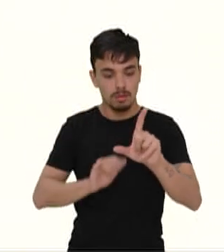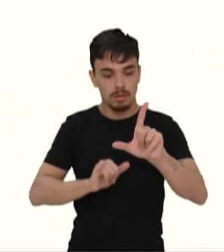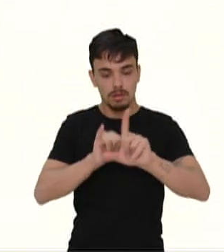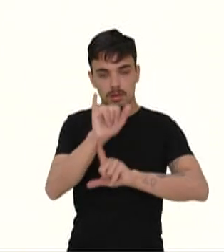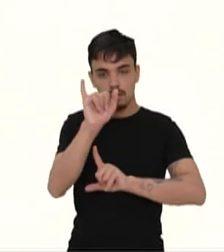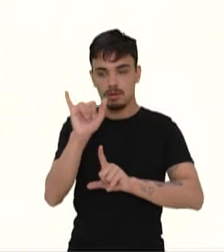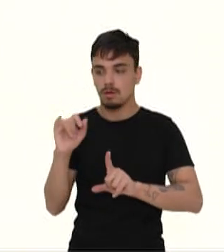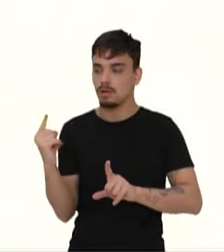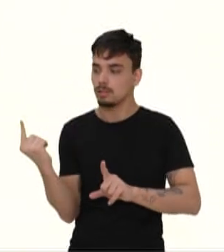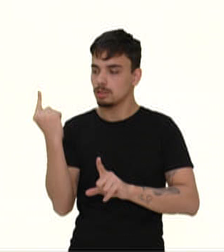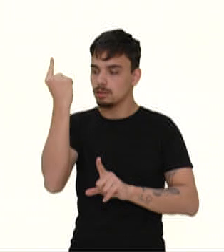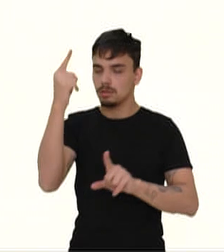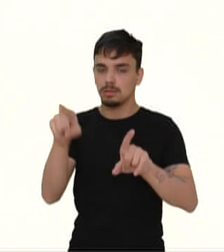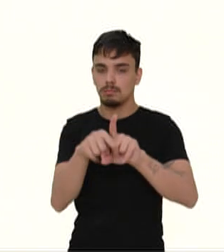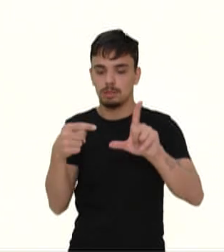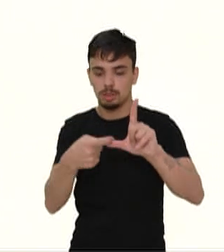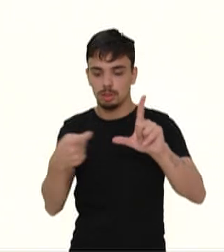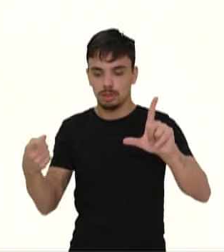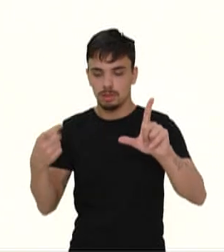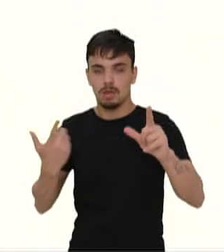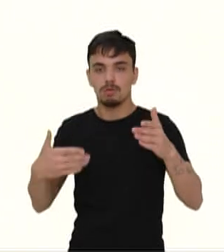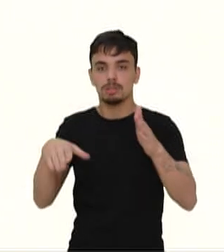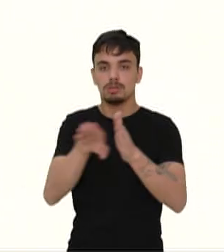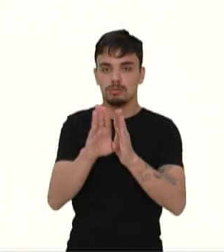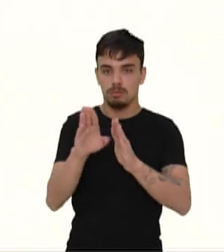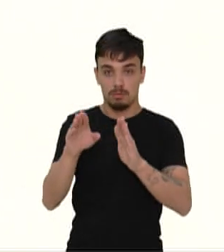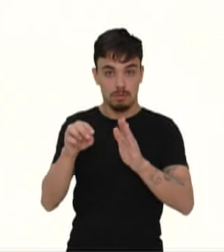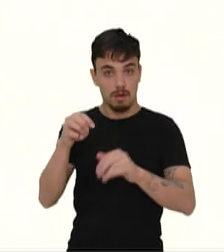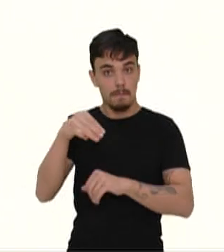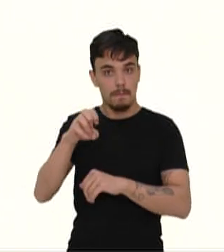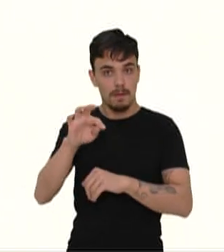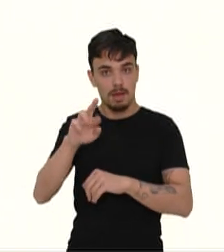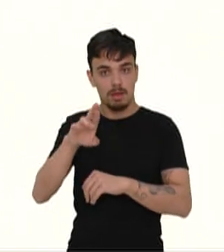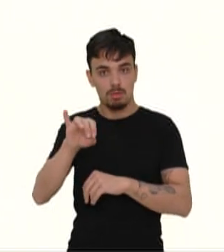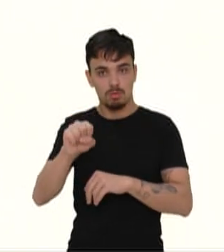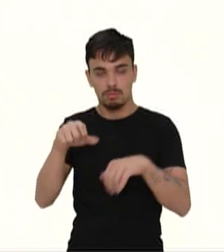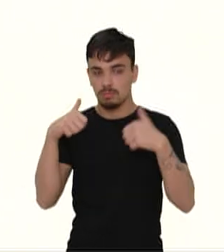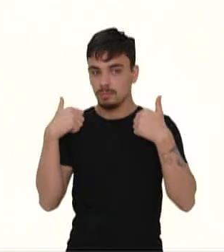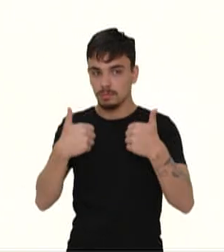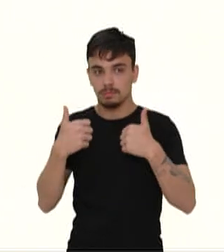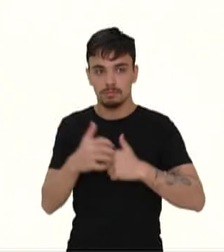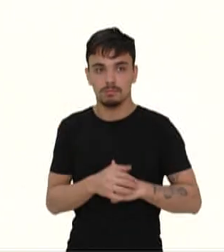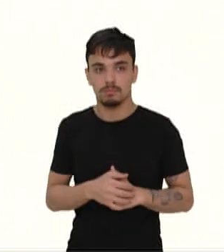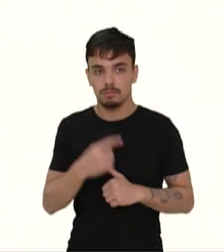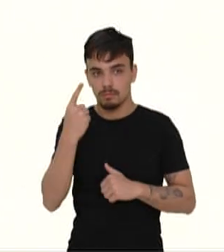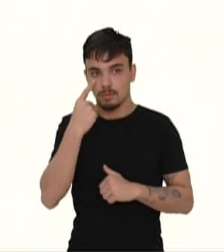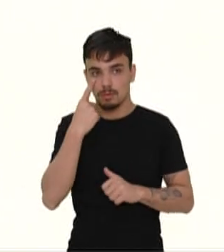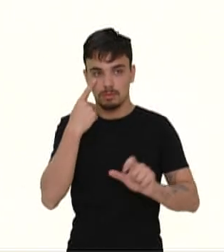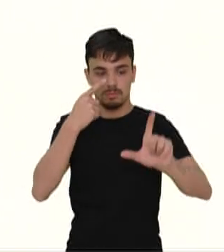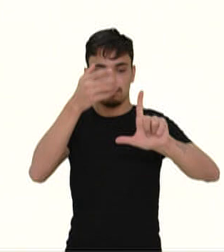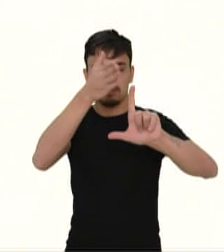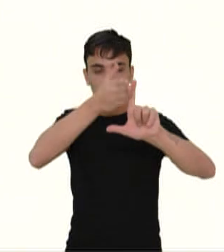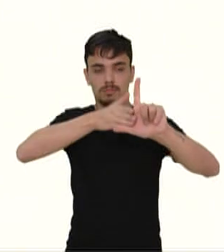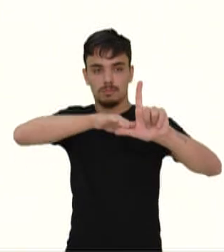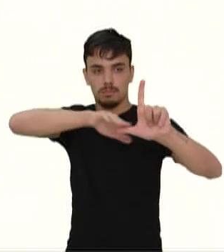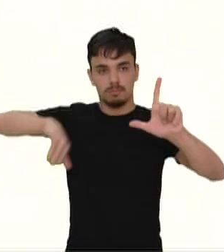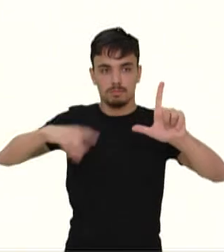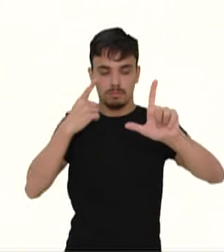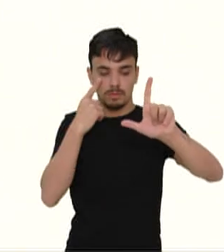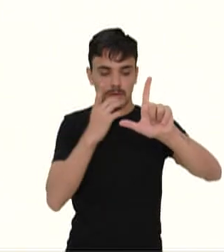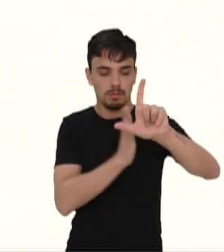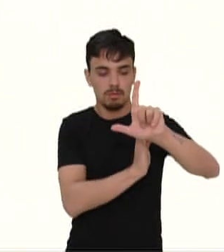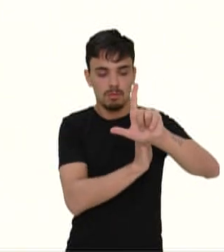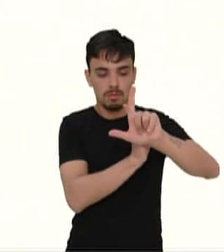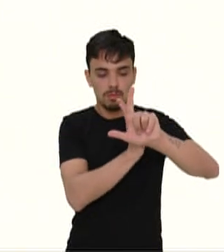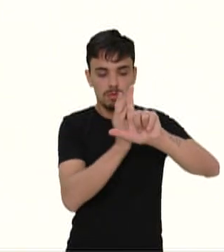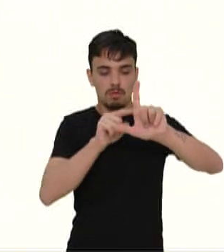metros e x é o alcance também em metros, ok? Então, é o seguinte: aqui está, a bala de canhão sai desse